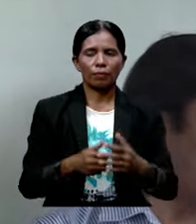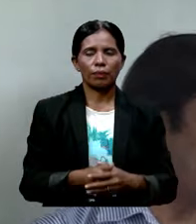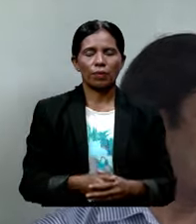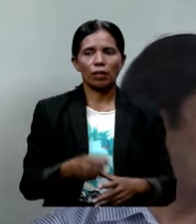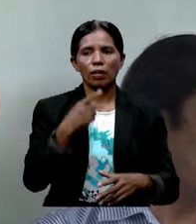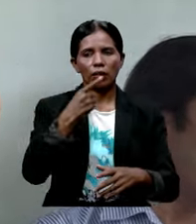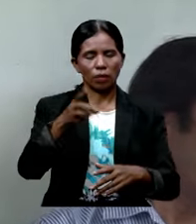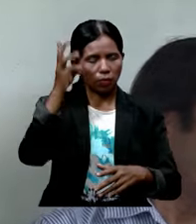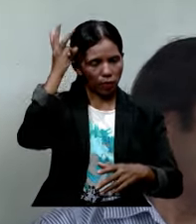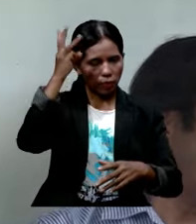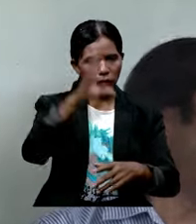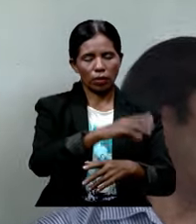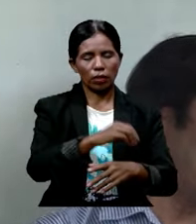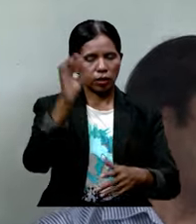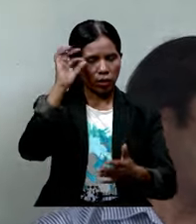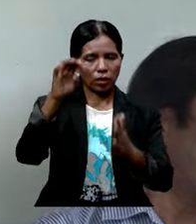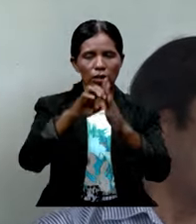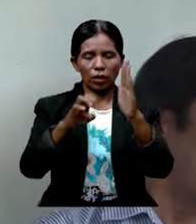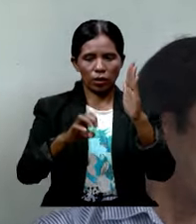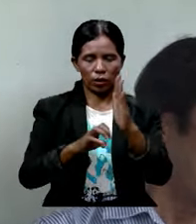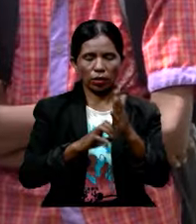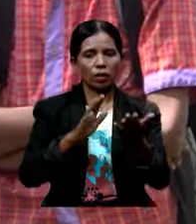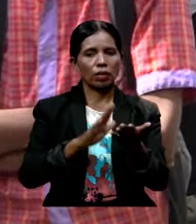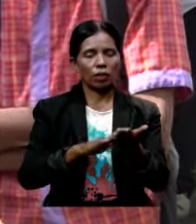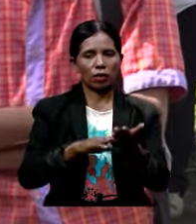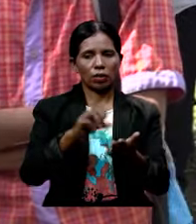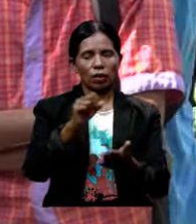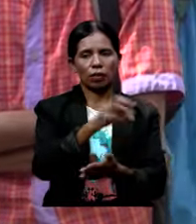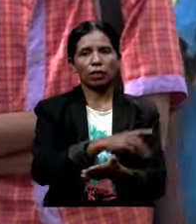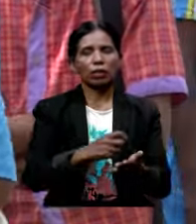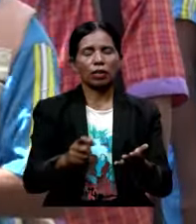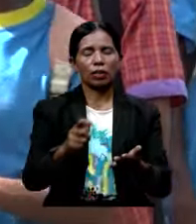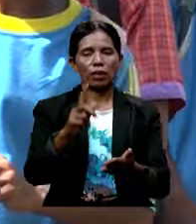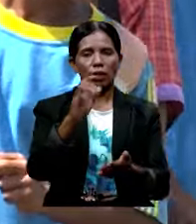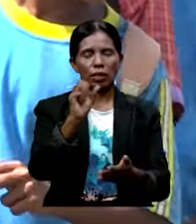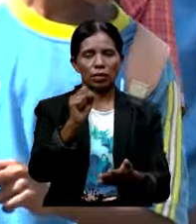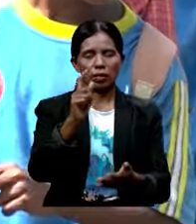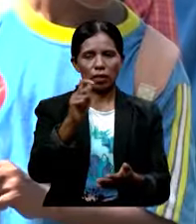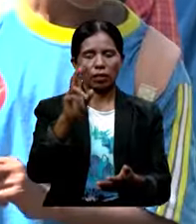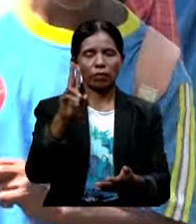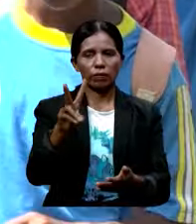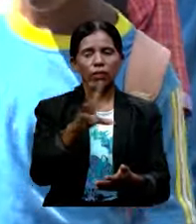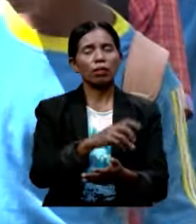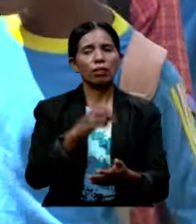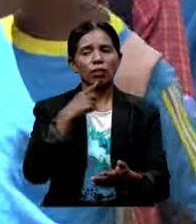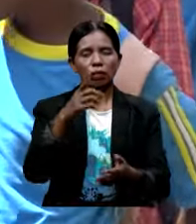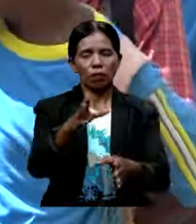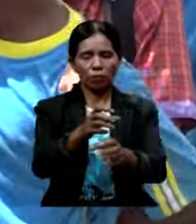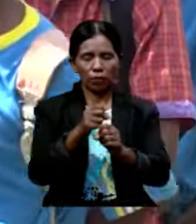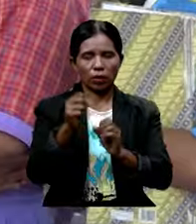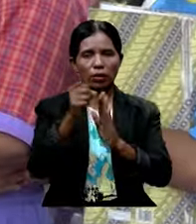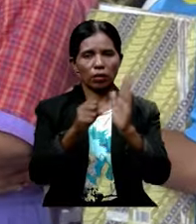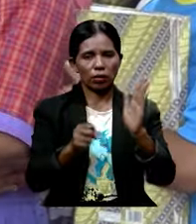Hatamba preocupação ne secretário estadual ensino secundário no ensino técnico vocacional promete sem muda estatuto escola